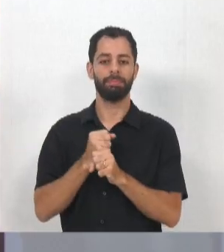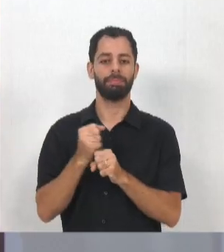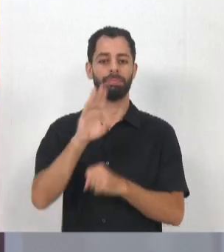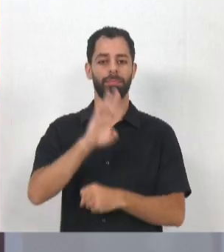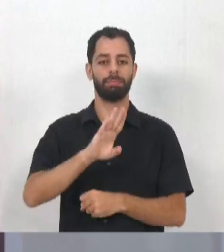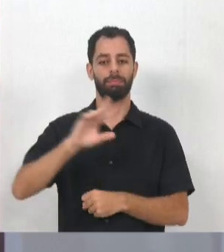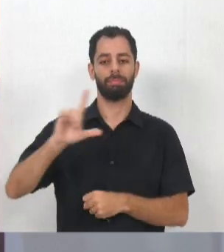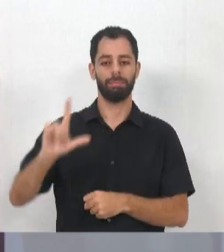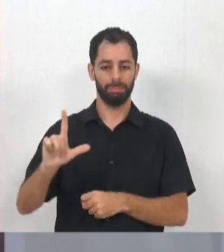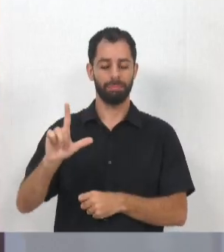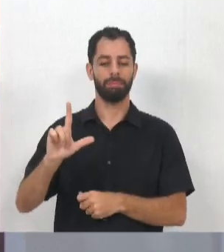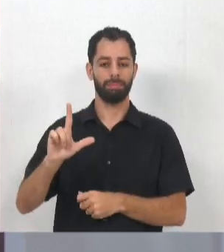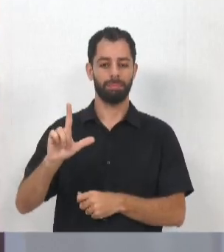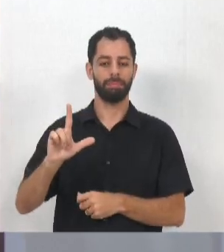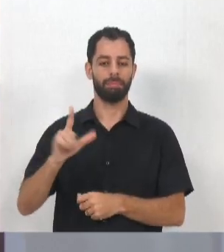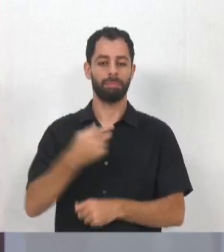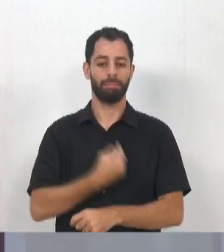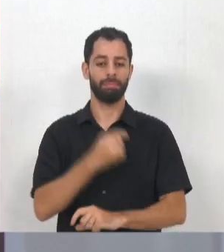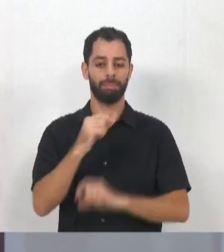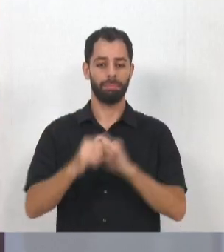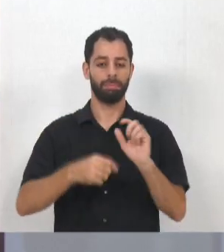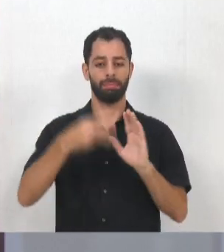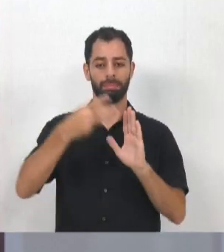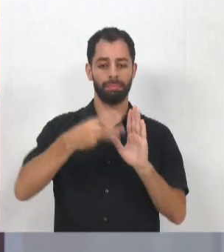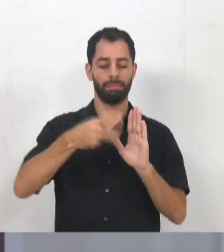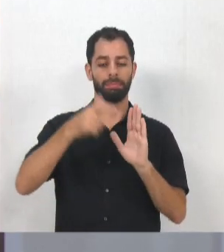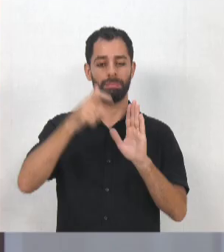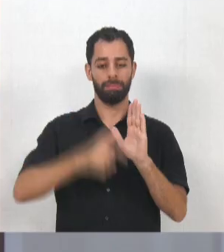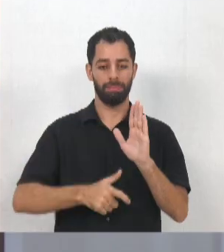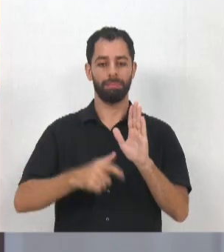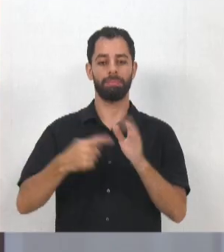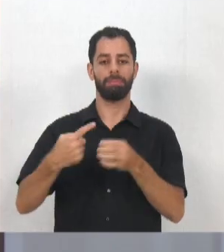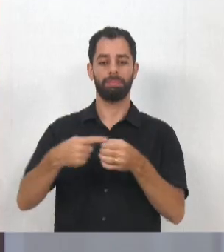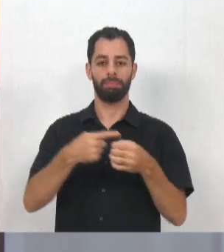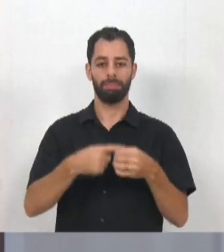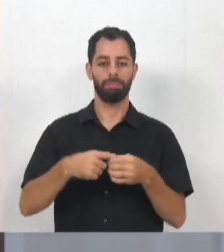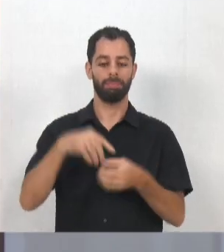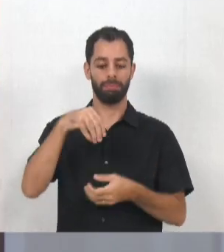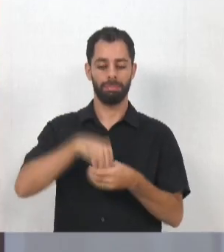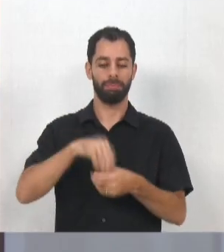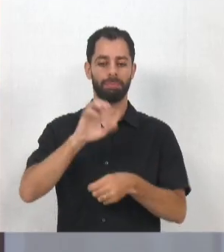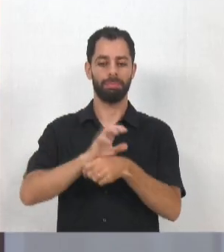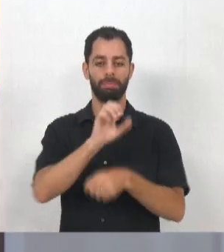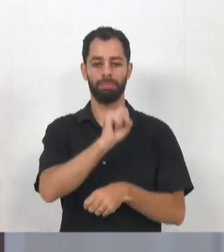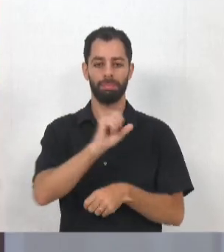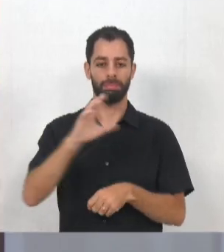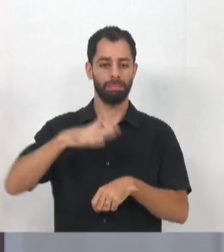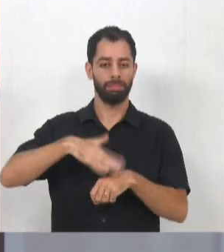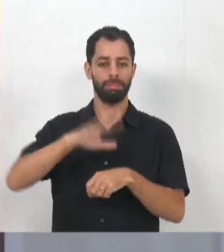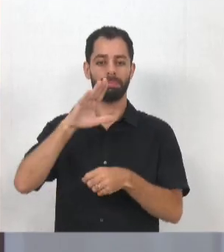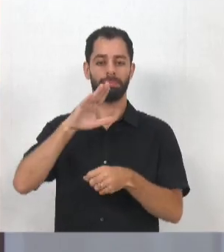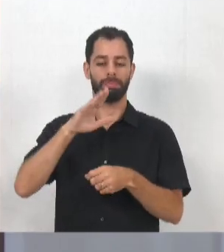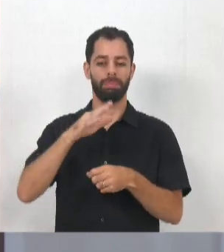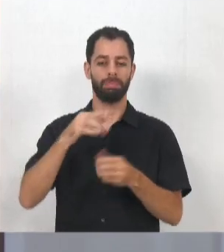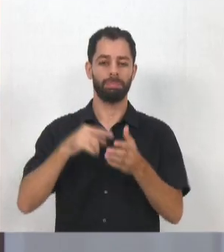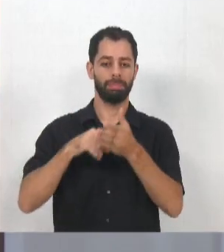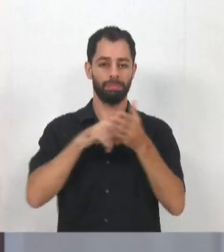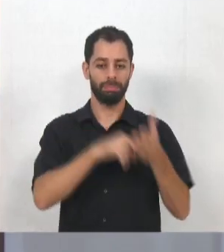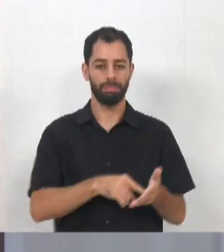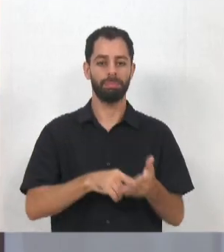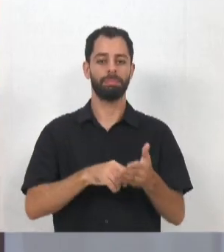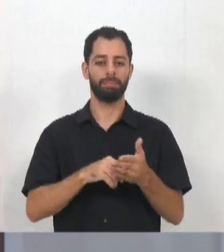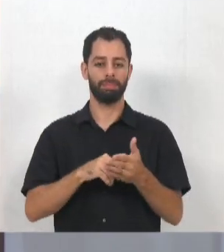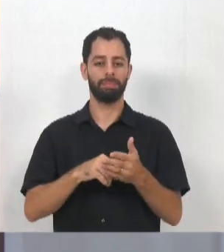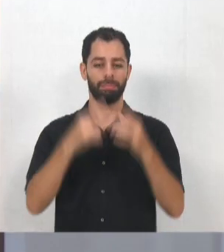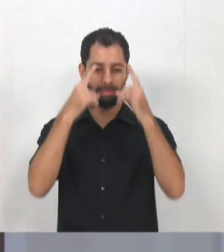Blumenau está em terceiro lugar entre as cidades de Santa Catarina com mais registros de violência sexual